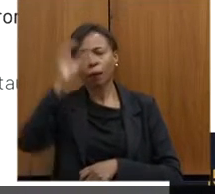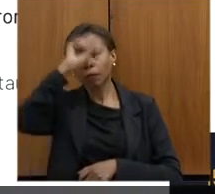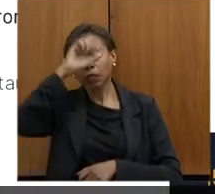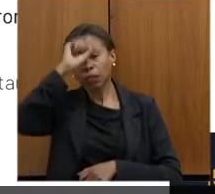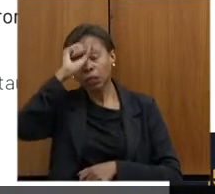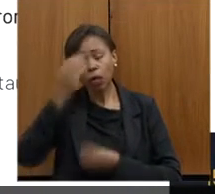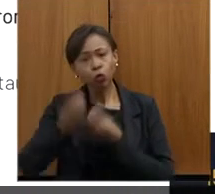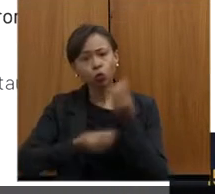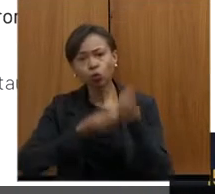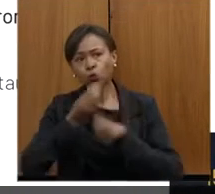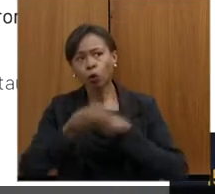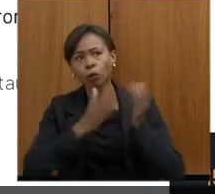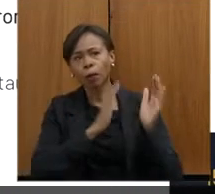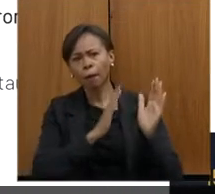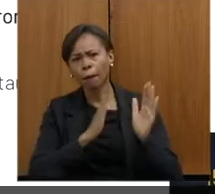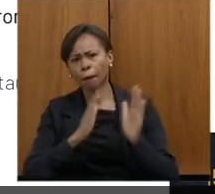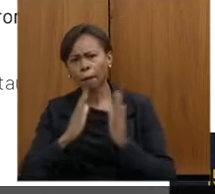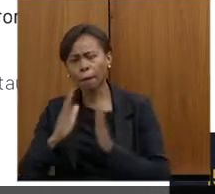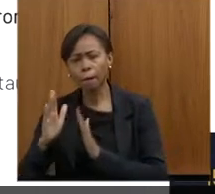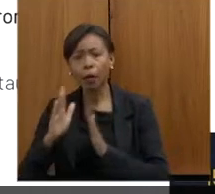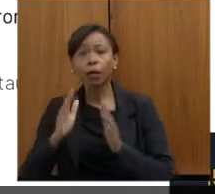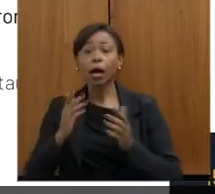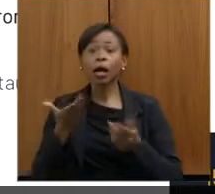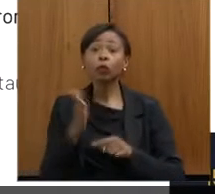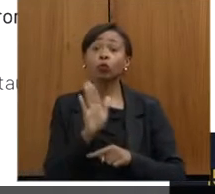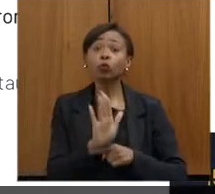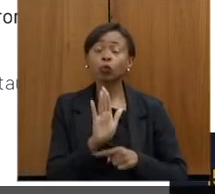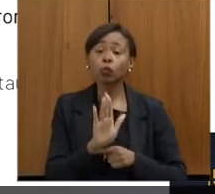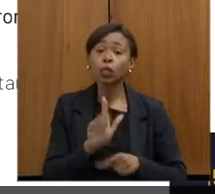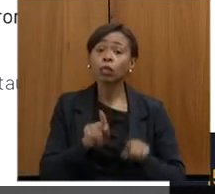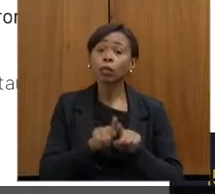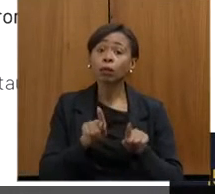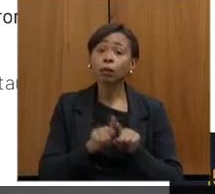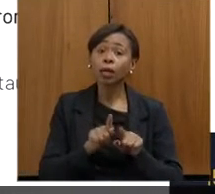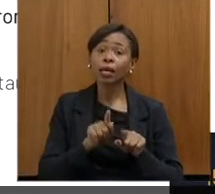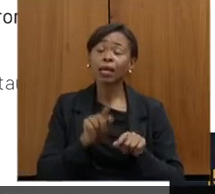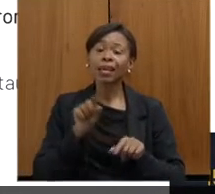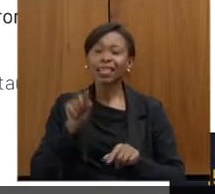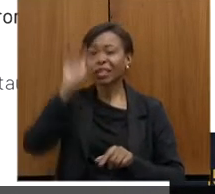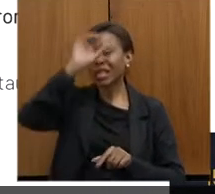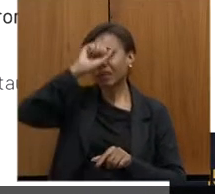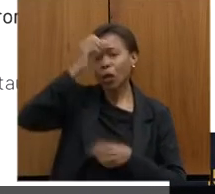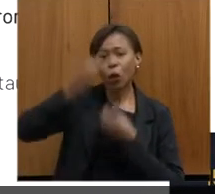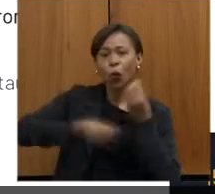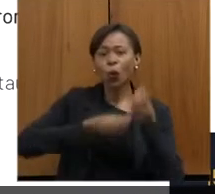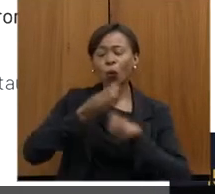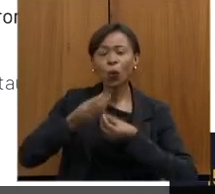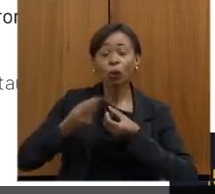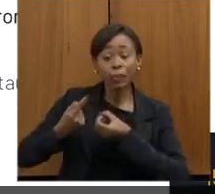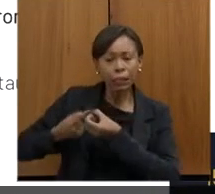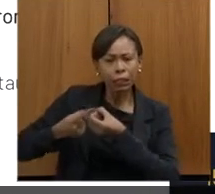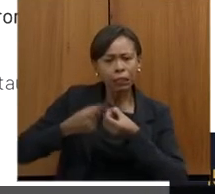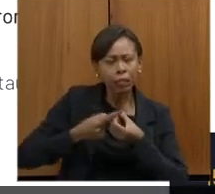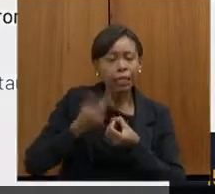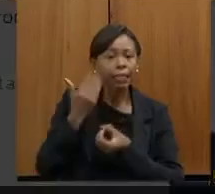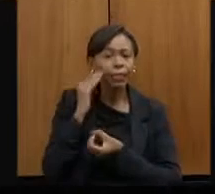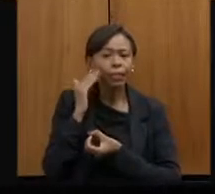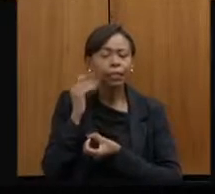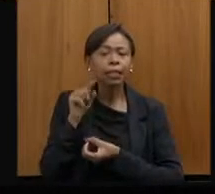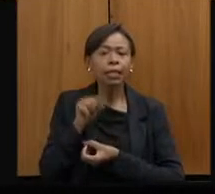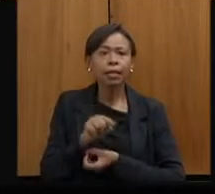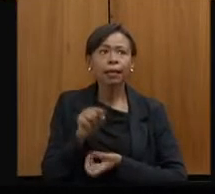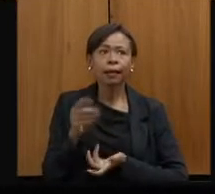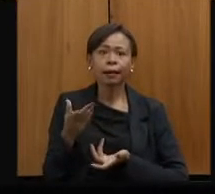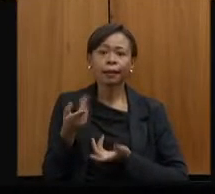processos, favorecendo a disseminação das práticas de regularização fundiária em âmbito local, entendendo que o município